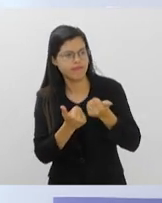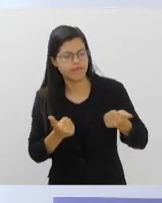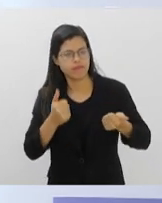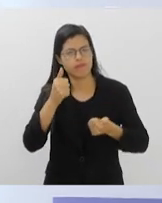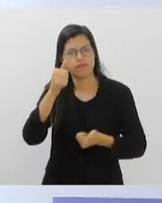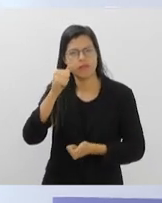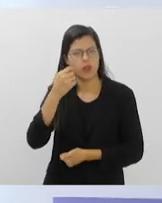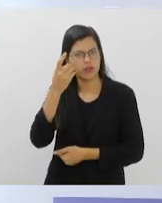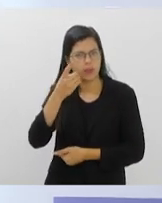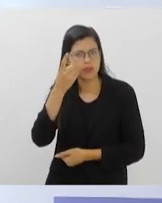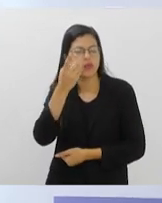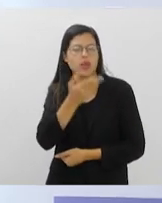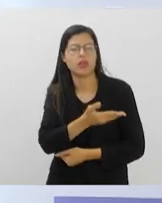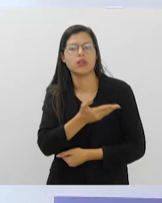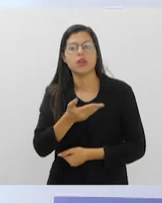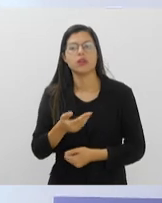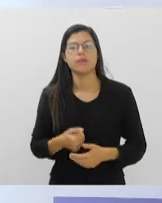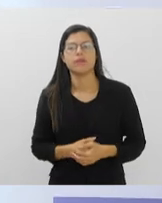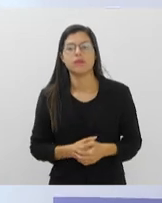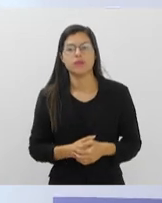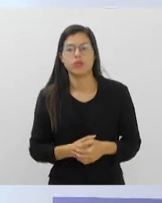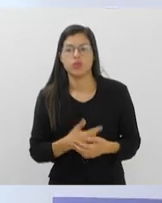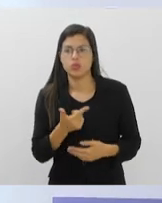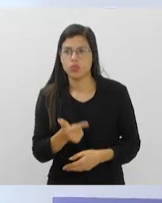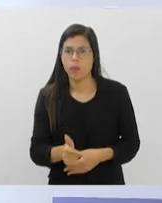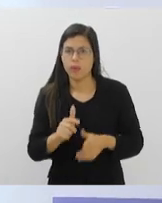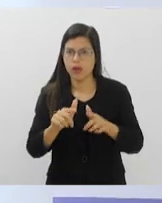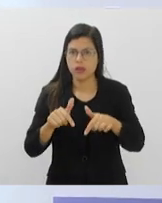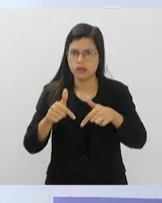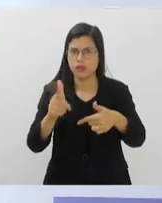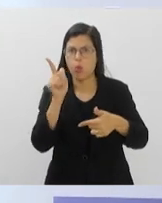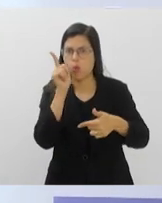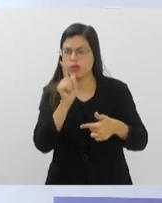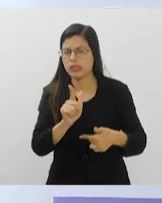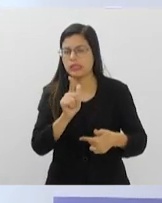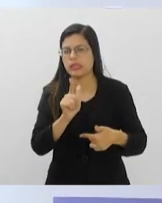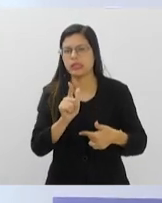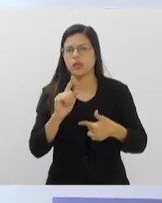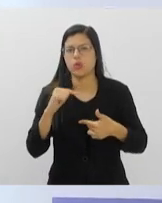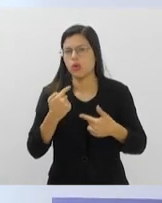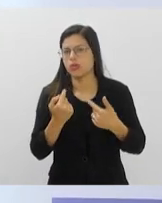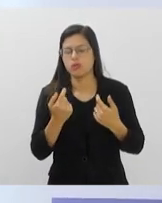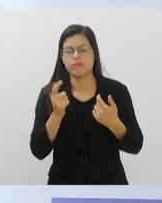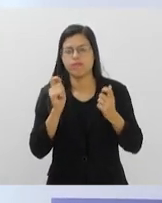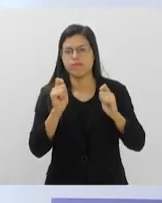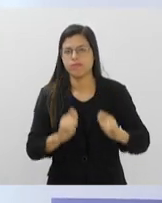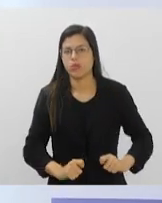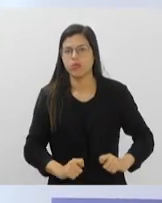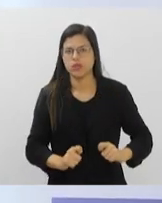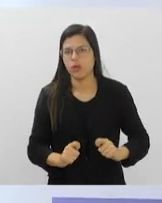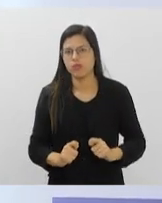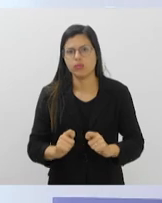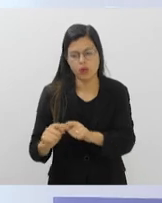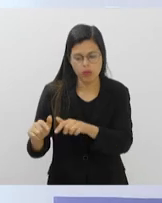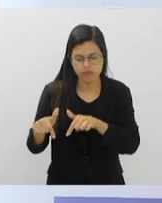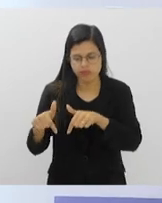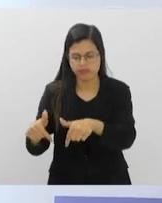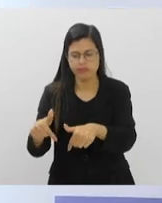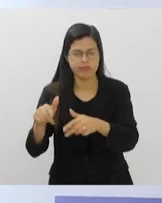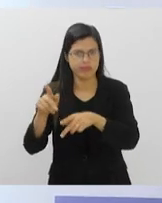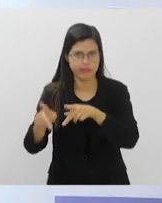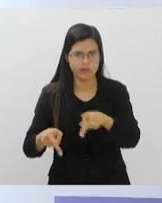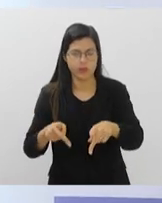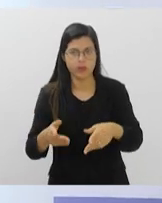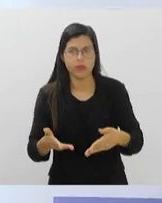vez né pra gente implementar essas ações ações efetivas que a gente possa atingir a ponta e aí de fato encerrando eu